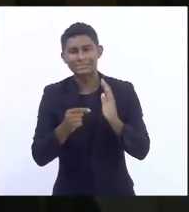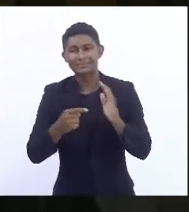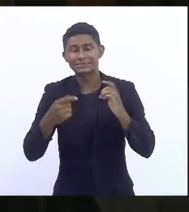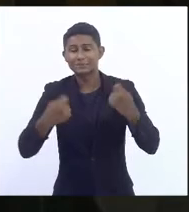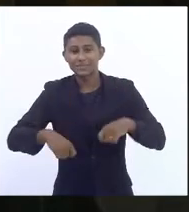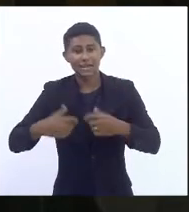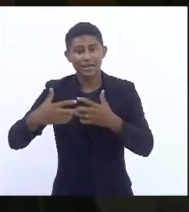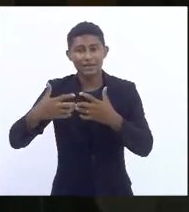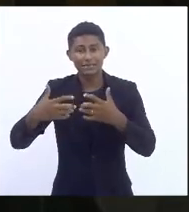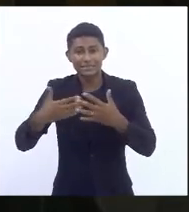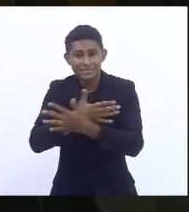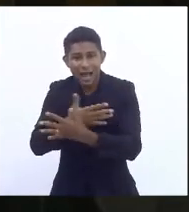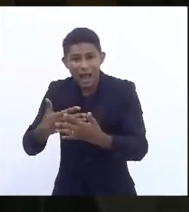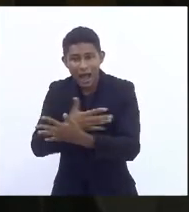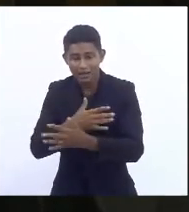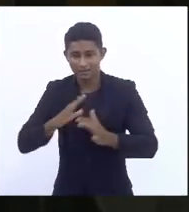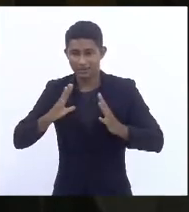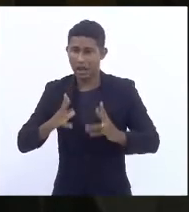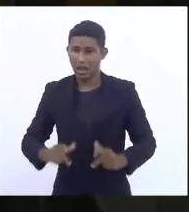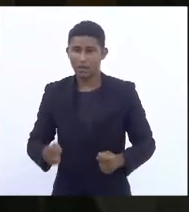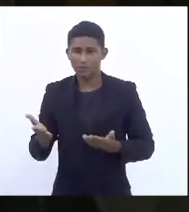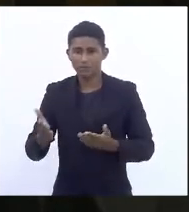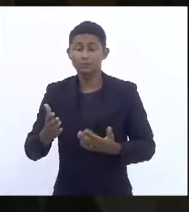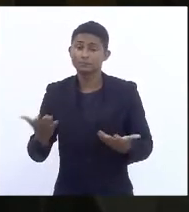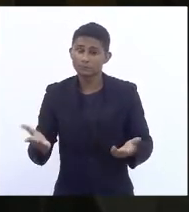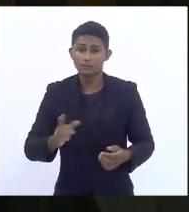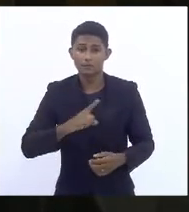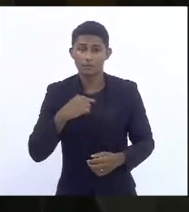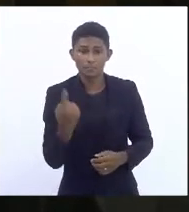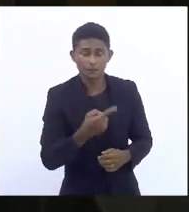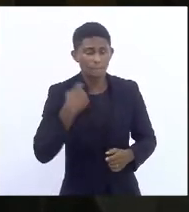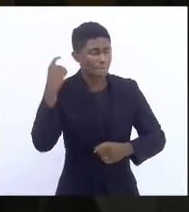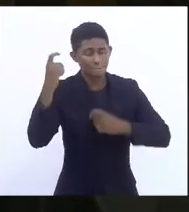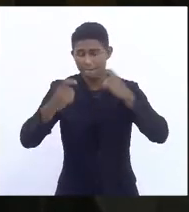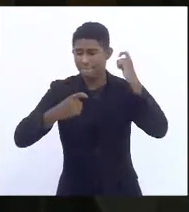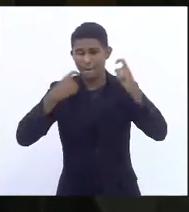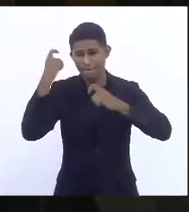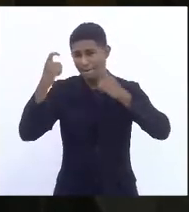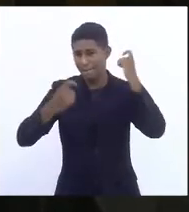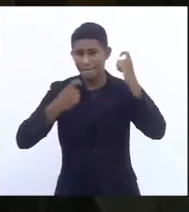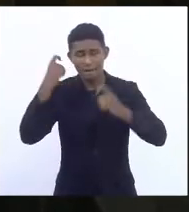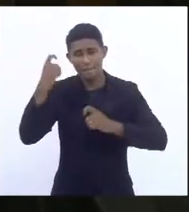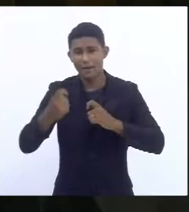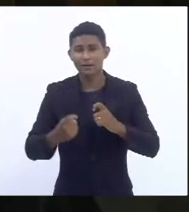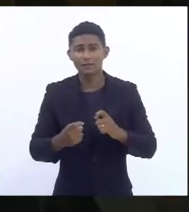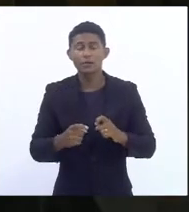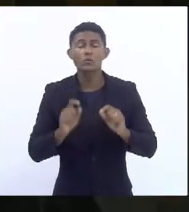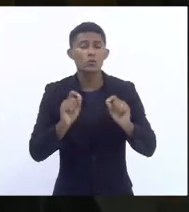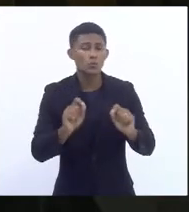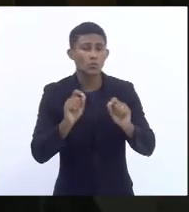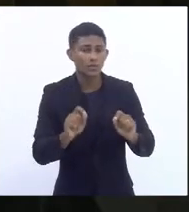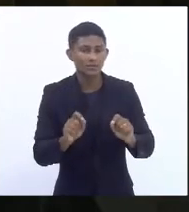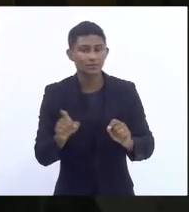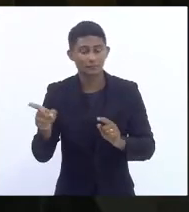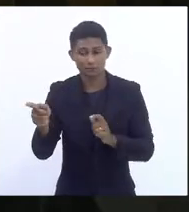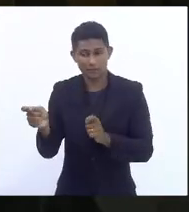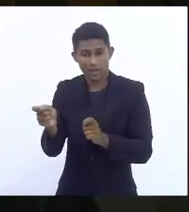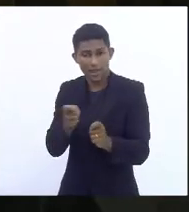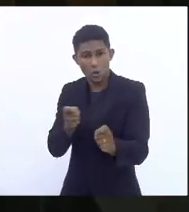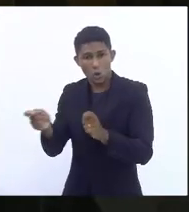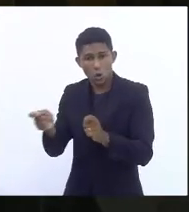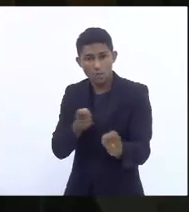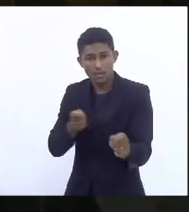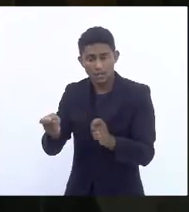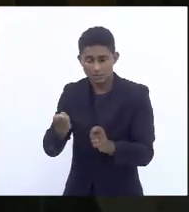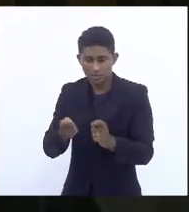tudo isso, nós estamos preocupados com a recuperação econômica, com o emprego e com a